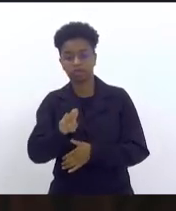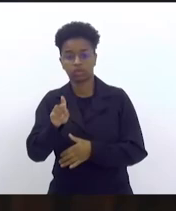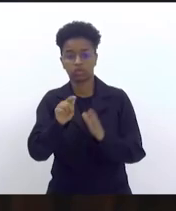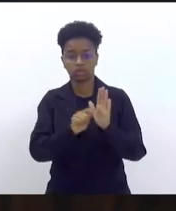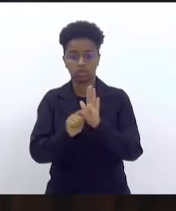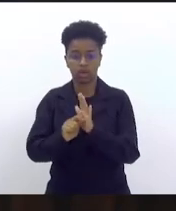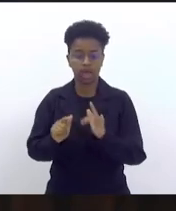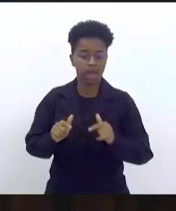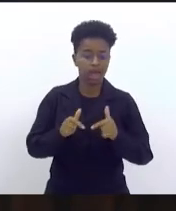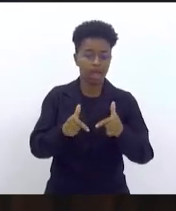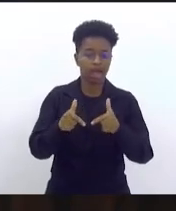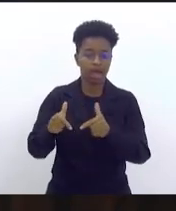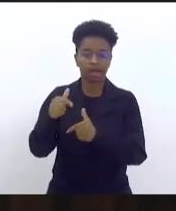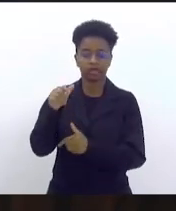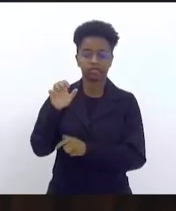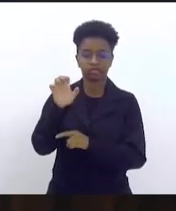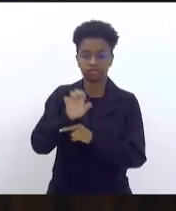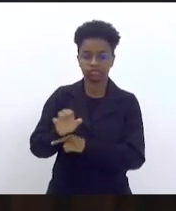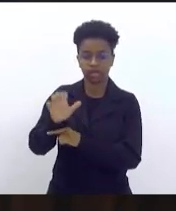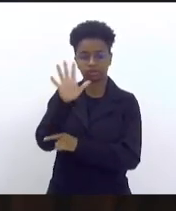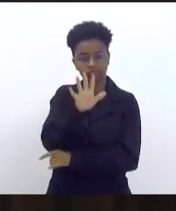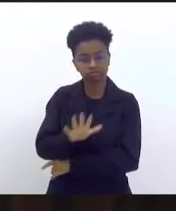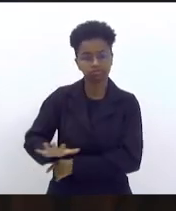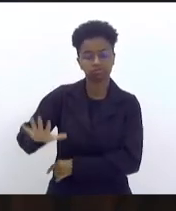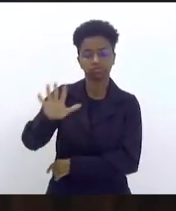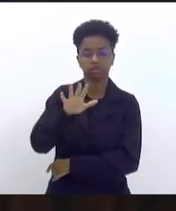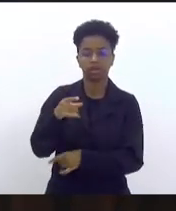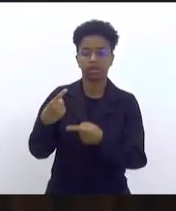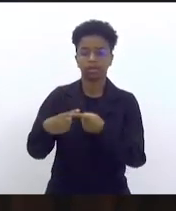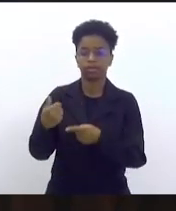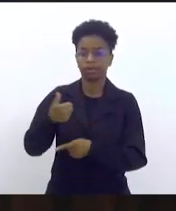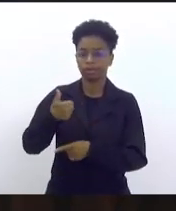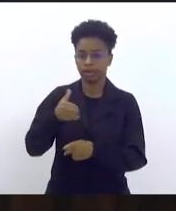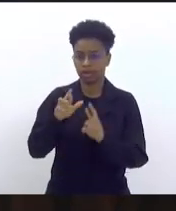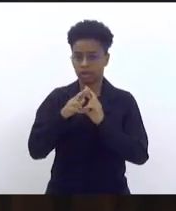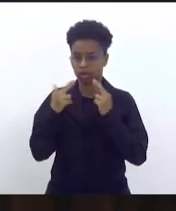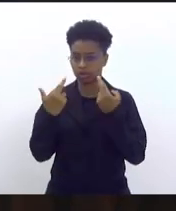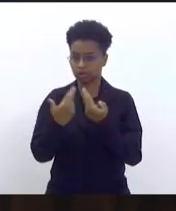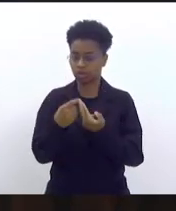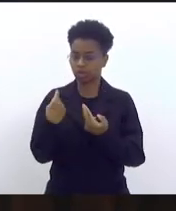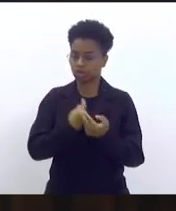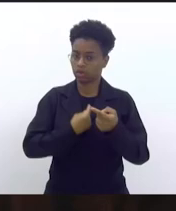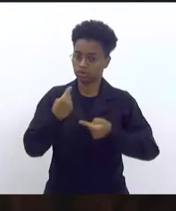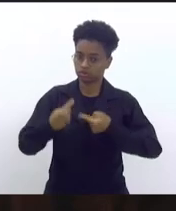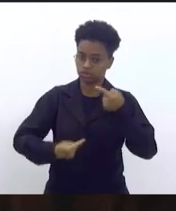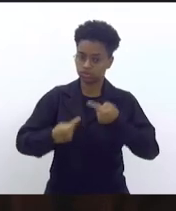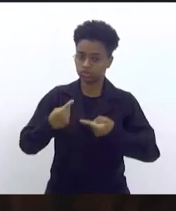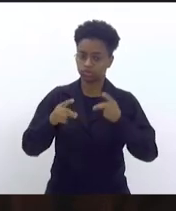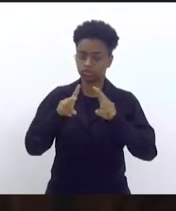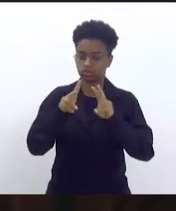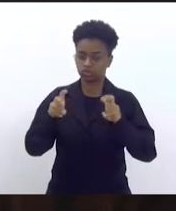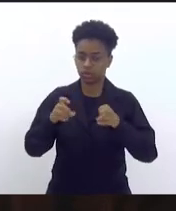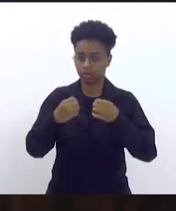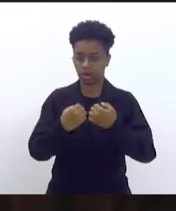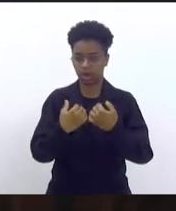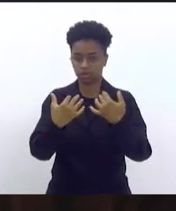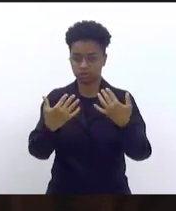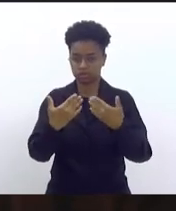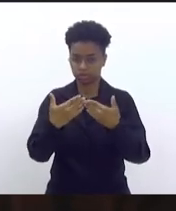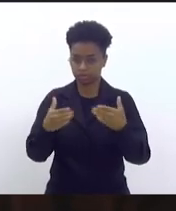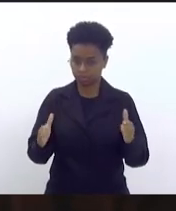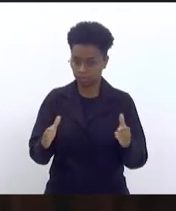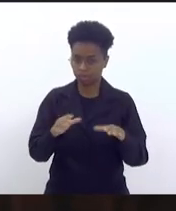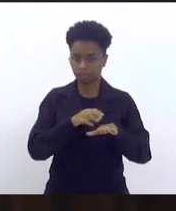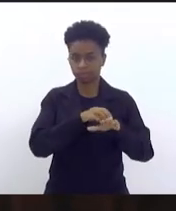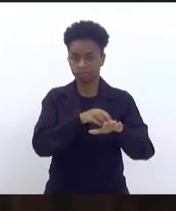do estado na primeira reunião é dessa legislatura deliberamos Sobre a audiência pública Itinerante que